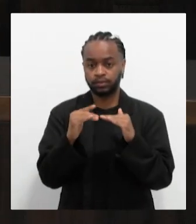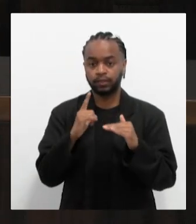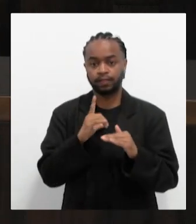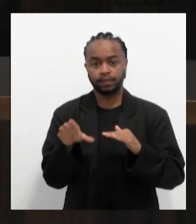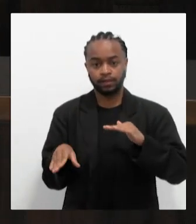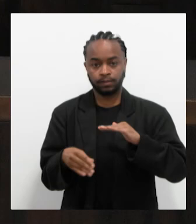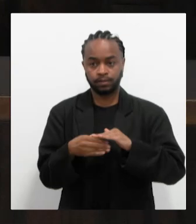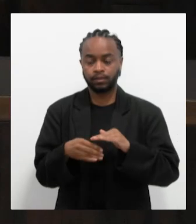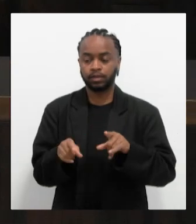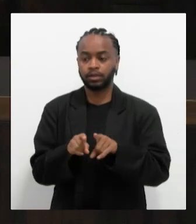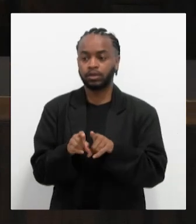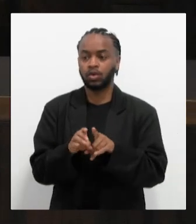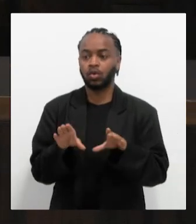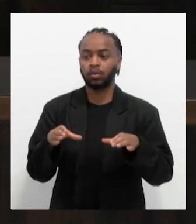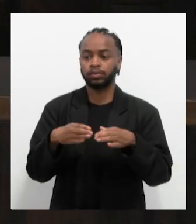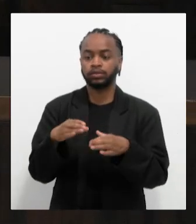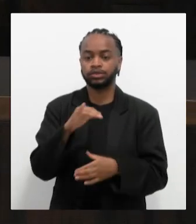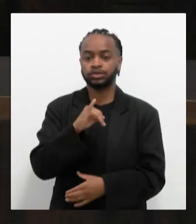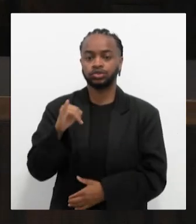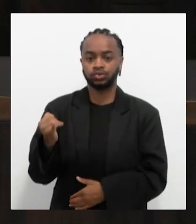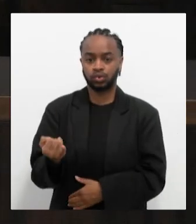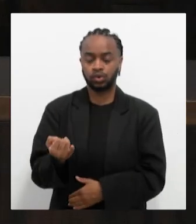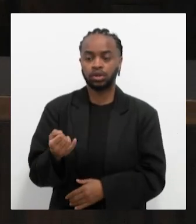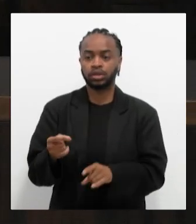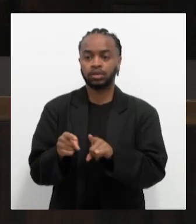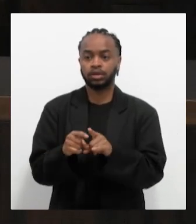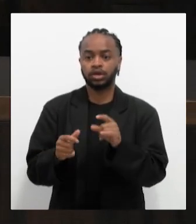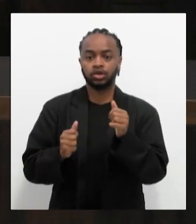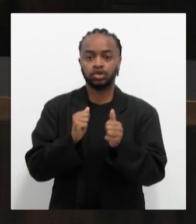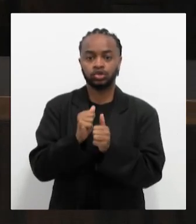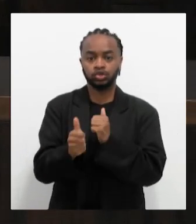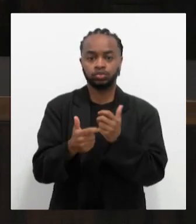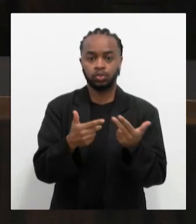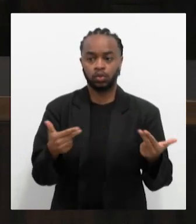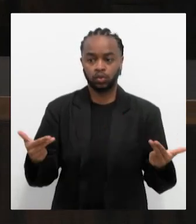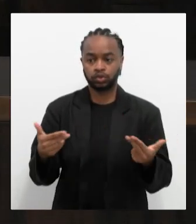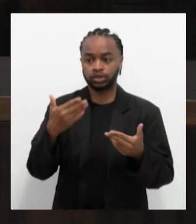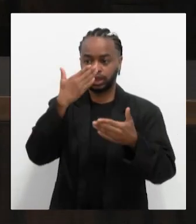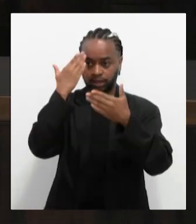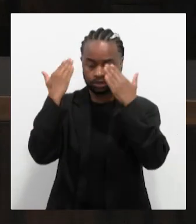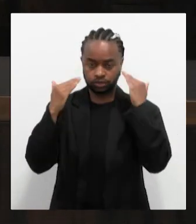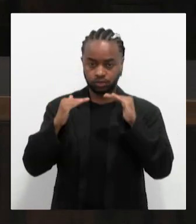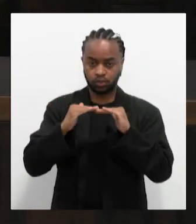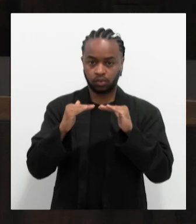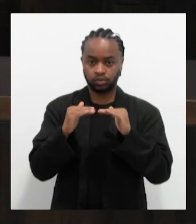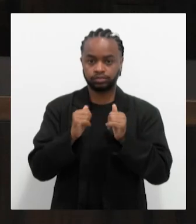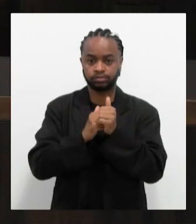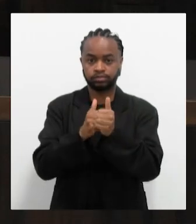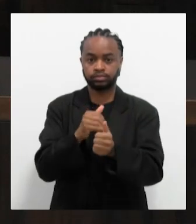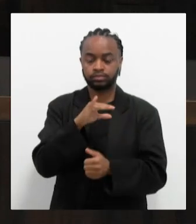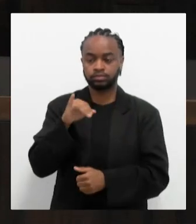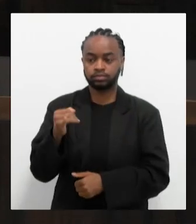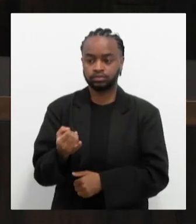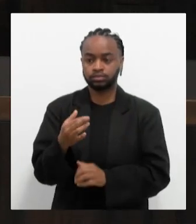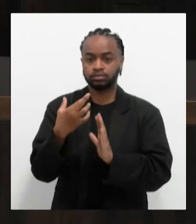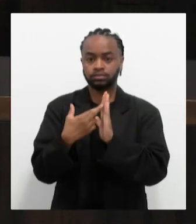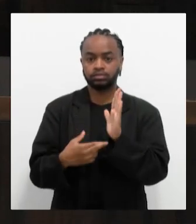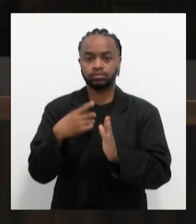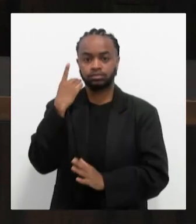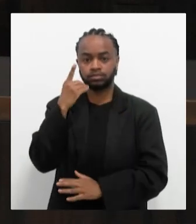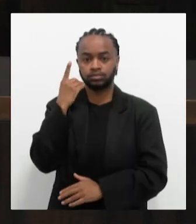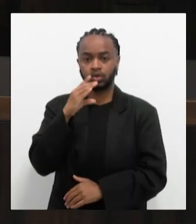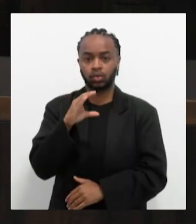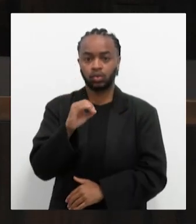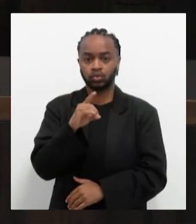emenda da Comissão de Constituição e Justiça e de Esporte e Lazer favorável com a emenda da Comissão de Constituição e Justiça. Relatores deputados Vinícius